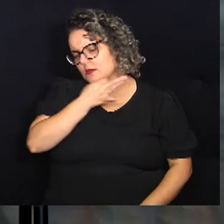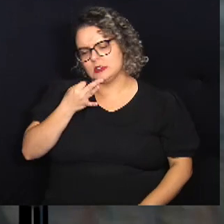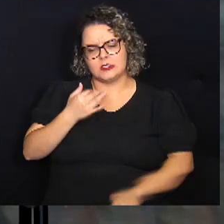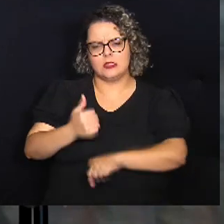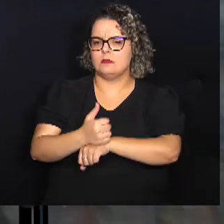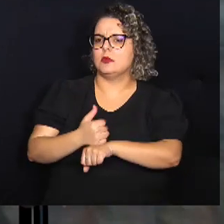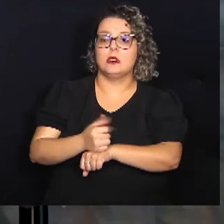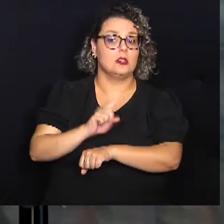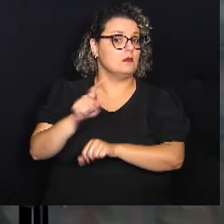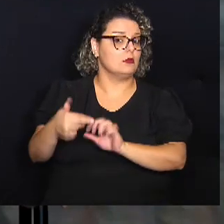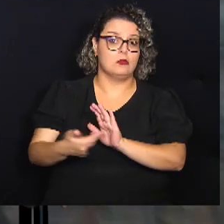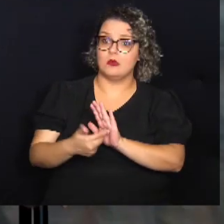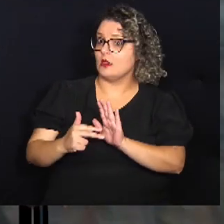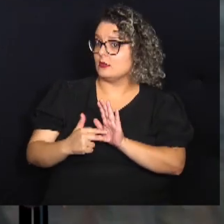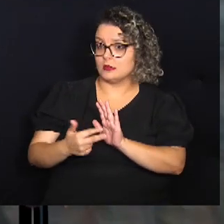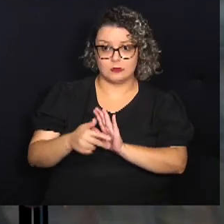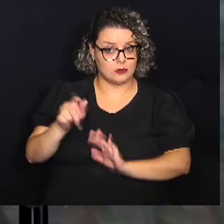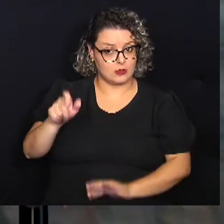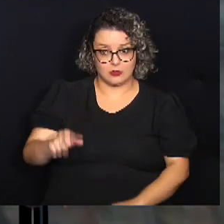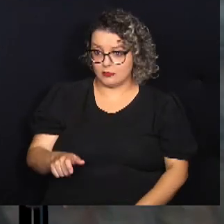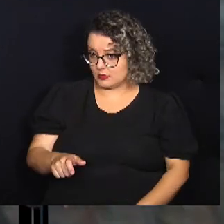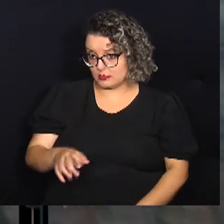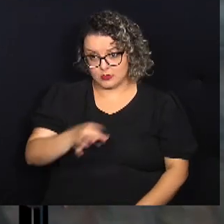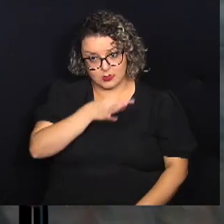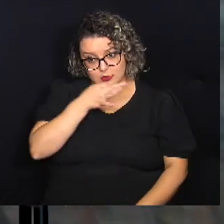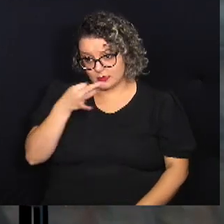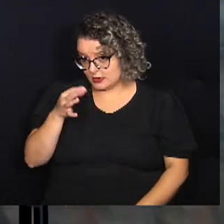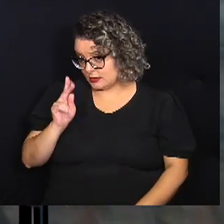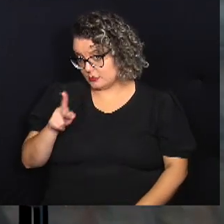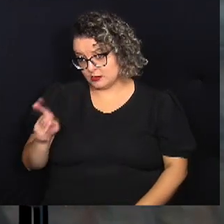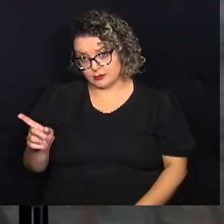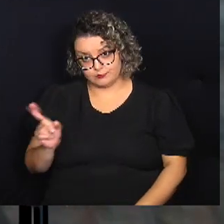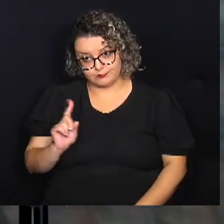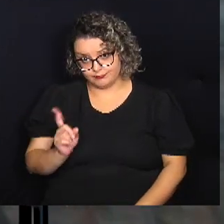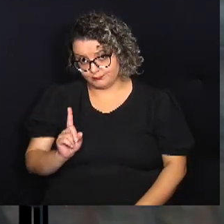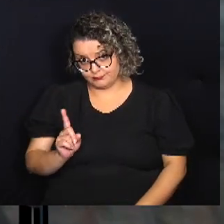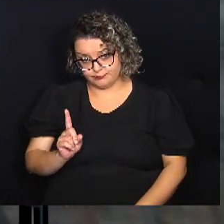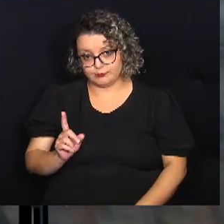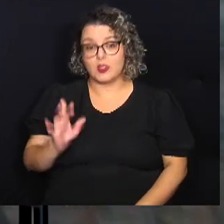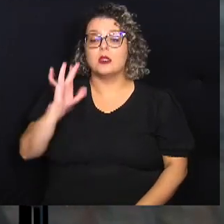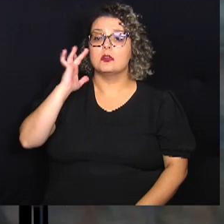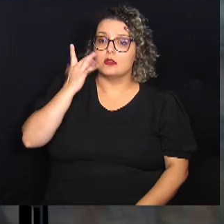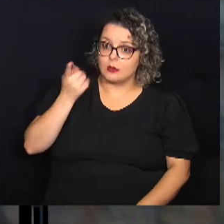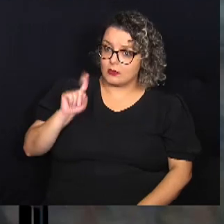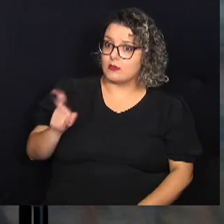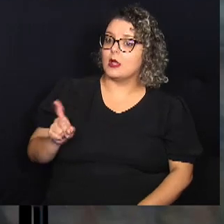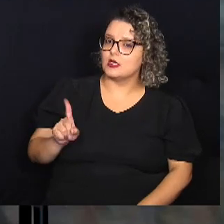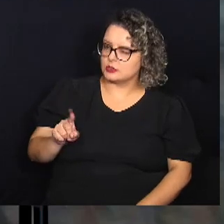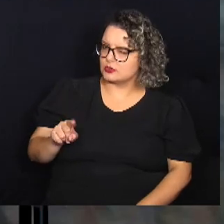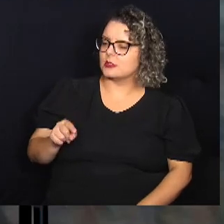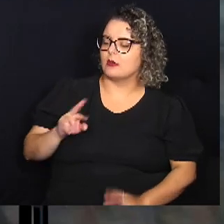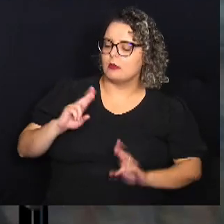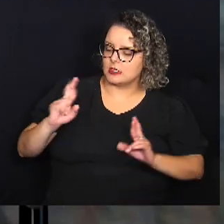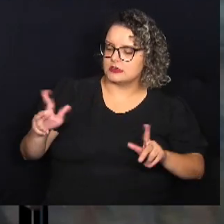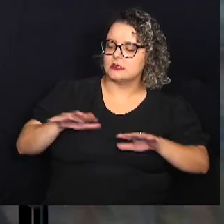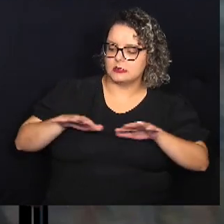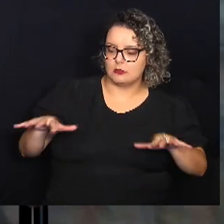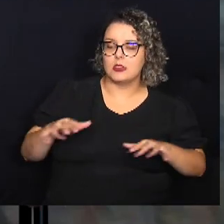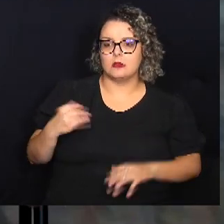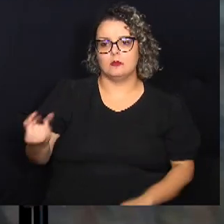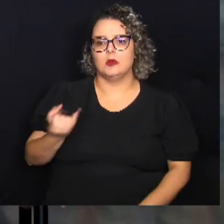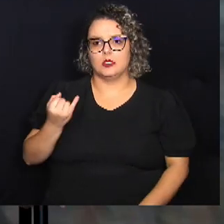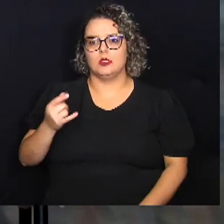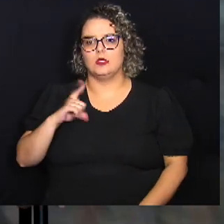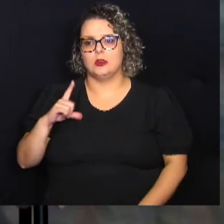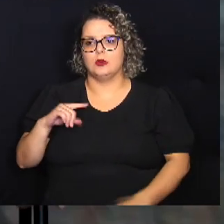não significa que a pessoa vai ser um excelente professor. Então, acho que essa é uma dimensão importante. Eu estive há pouco